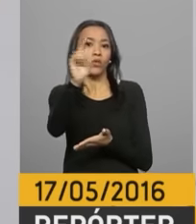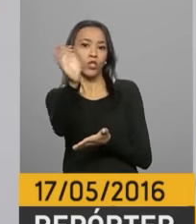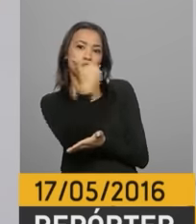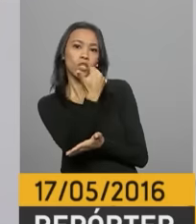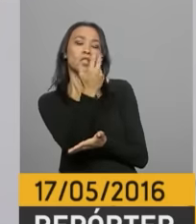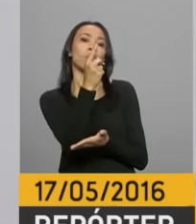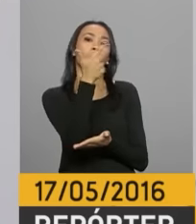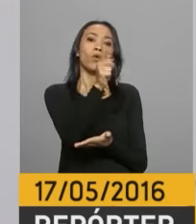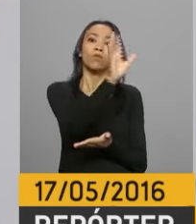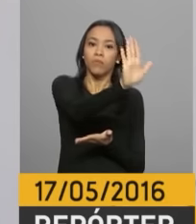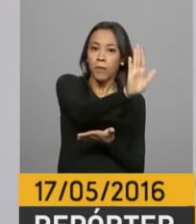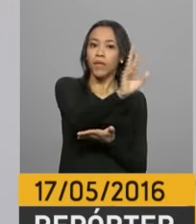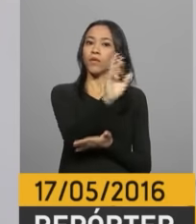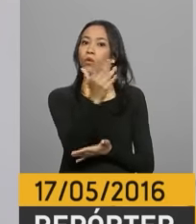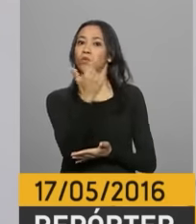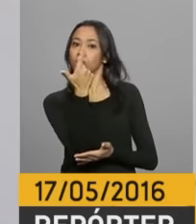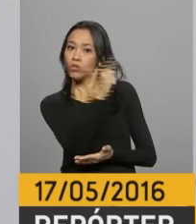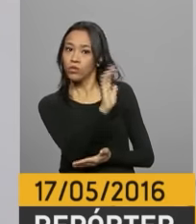dos atuais